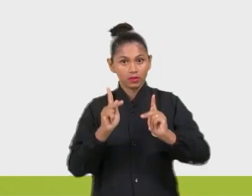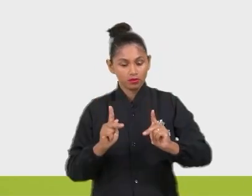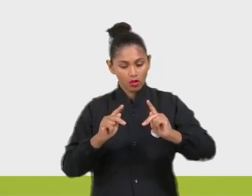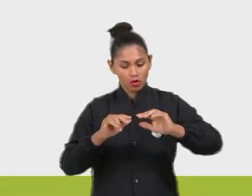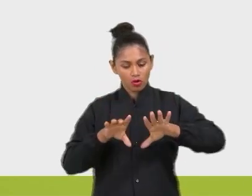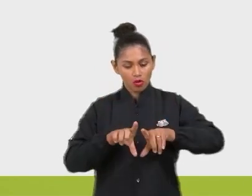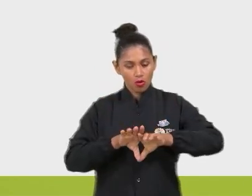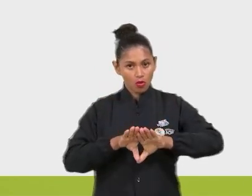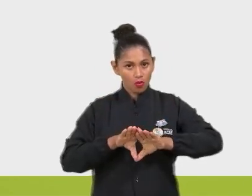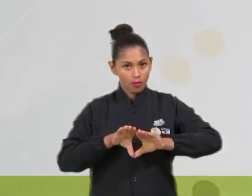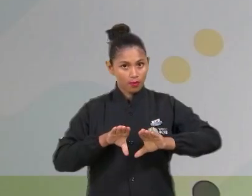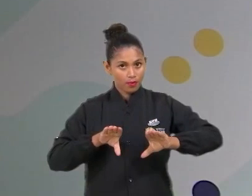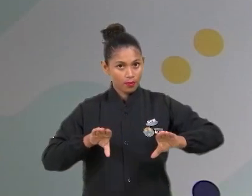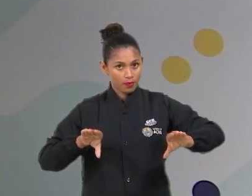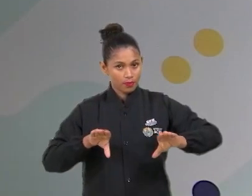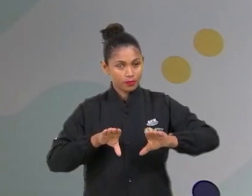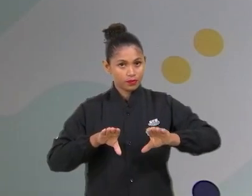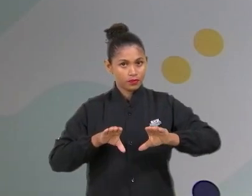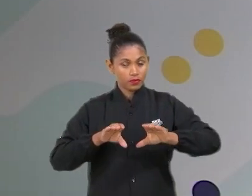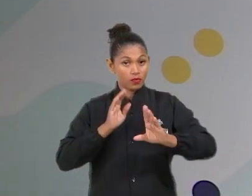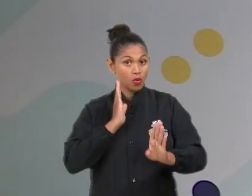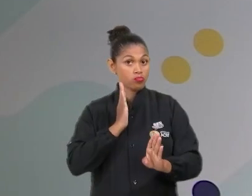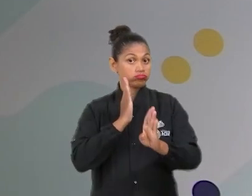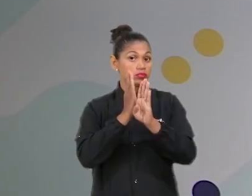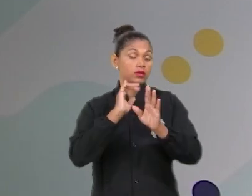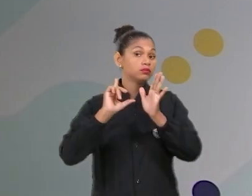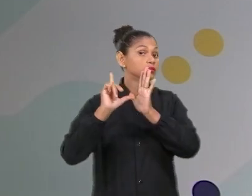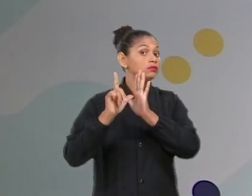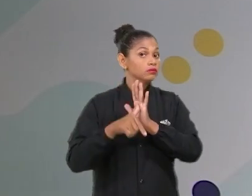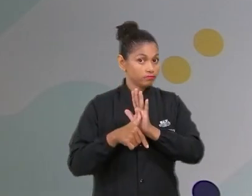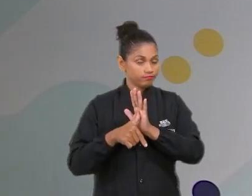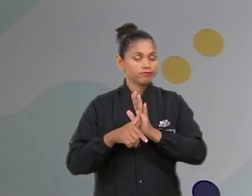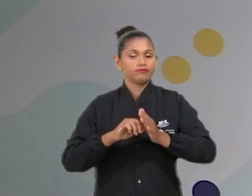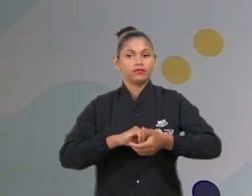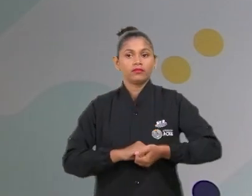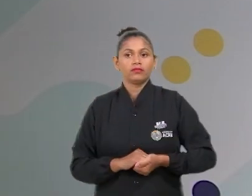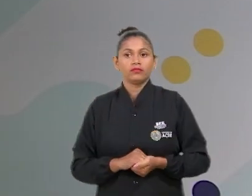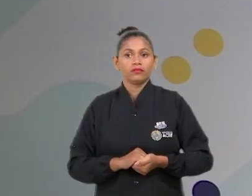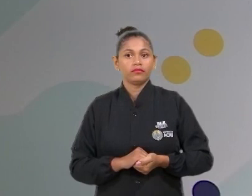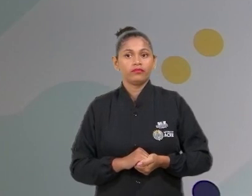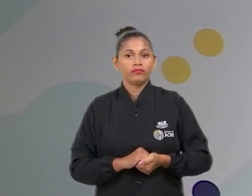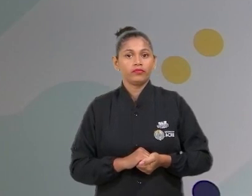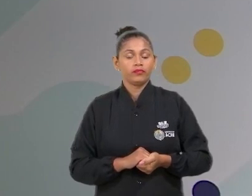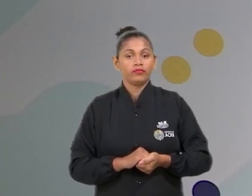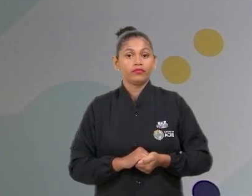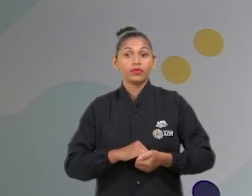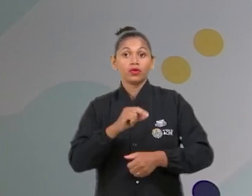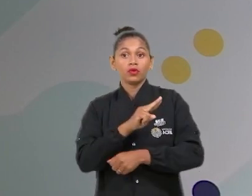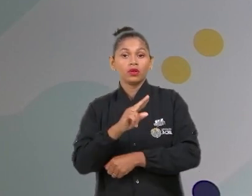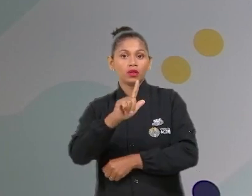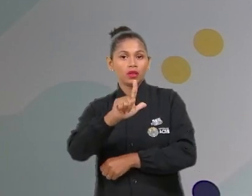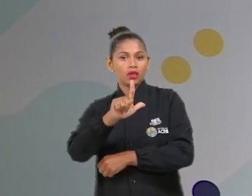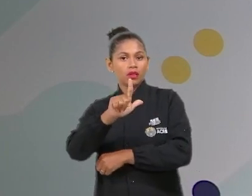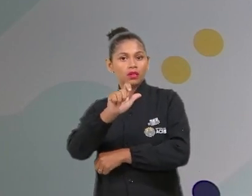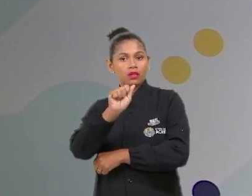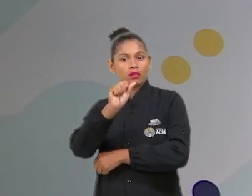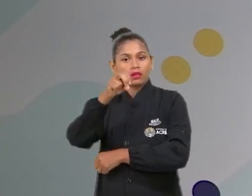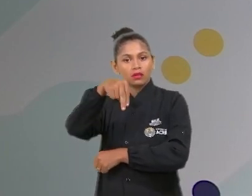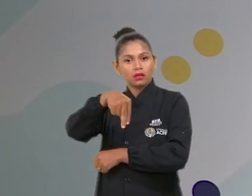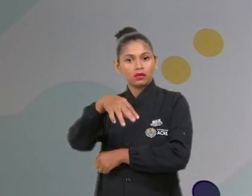foram descobertos bem depois. E eles vão ser chamados de lantanídeos e